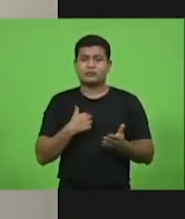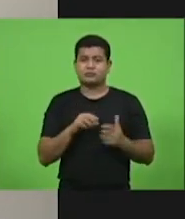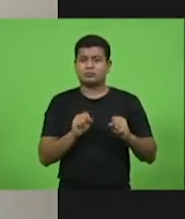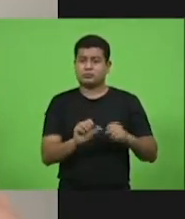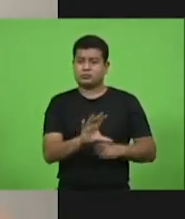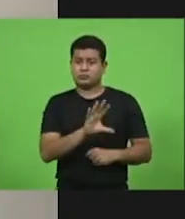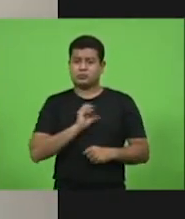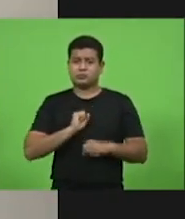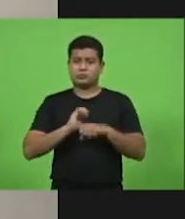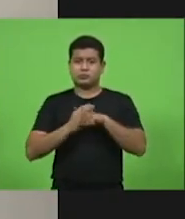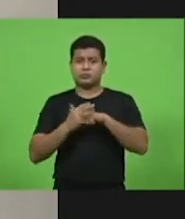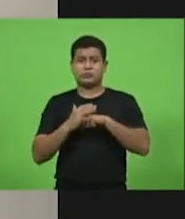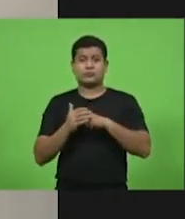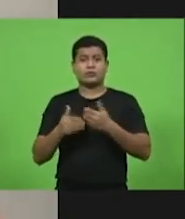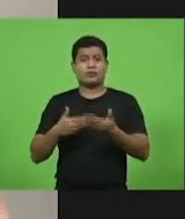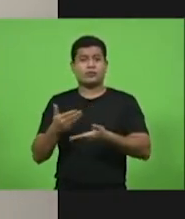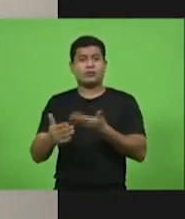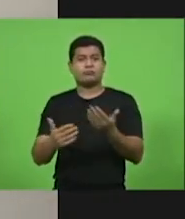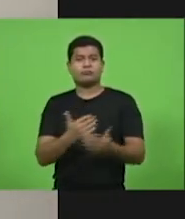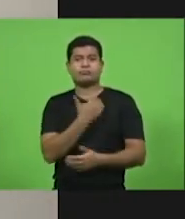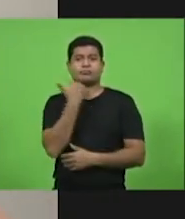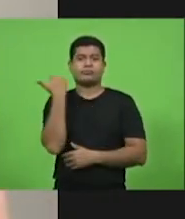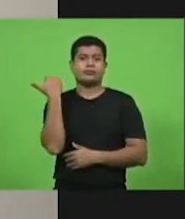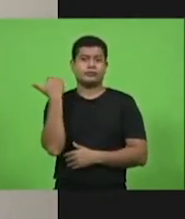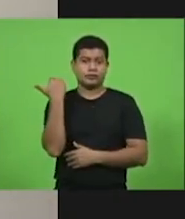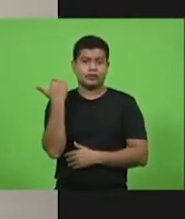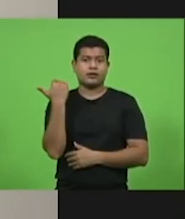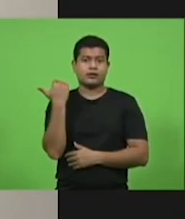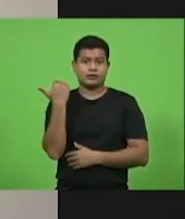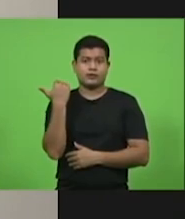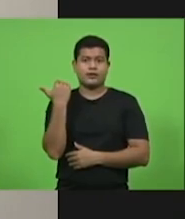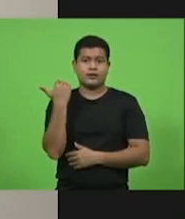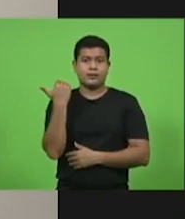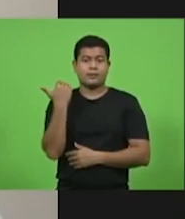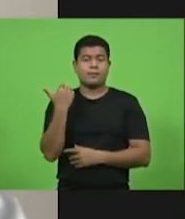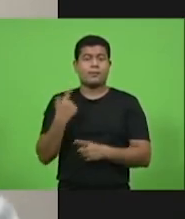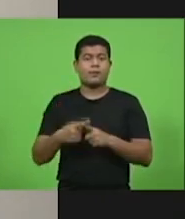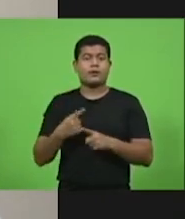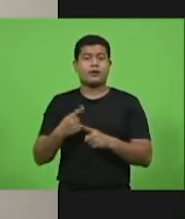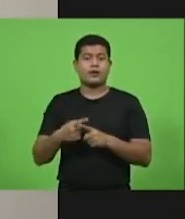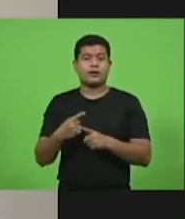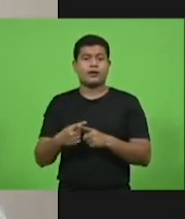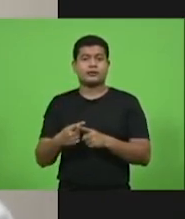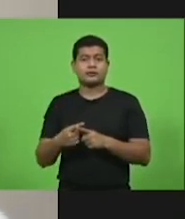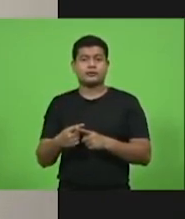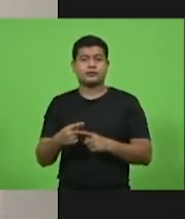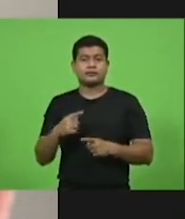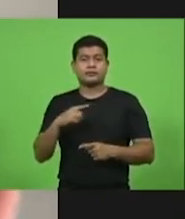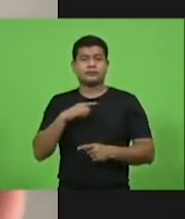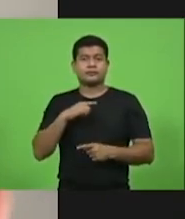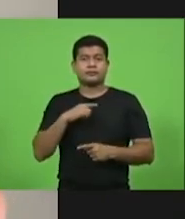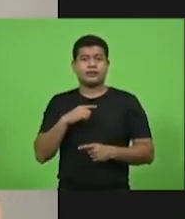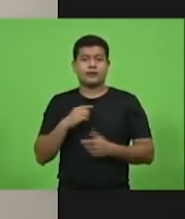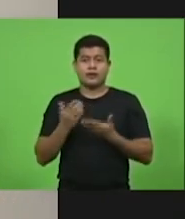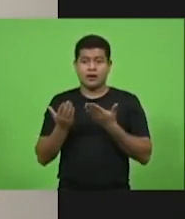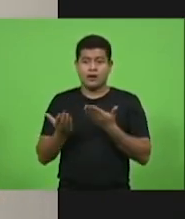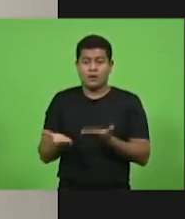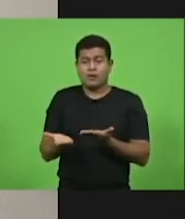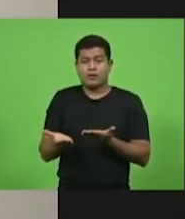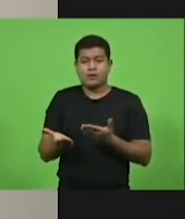morreram depois de desenvolverem uma doença rara,